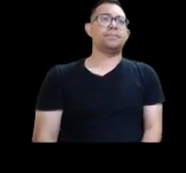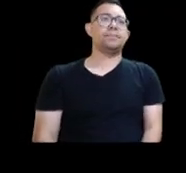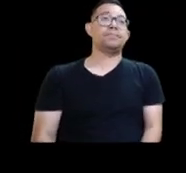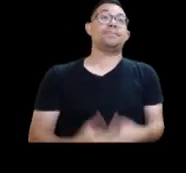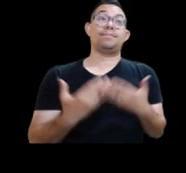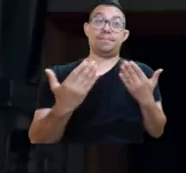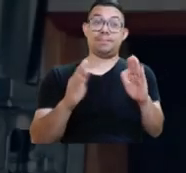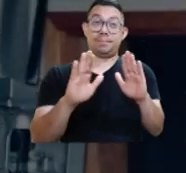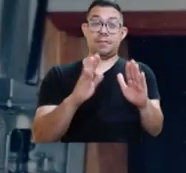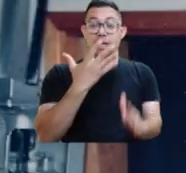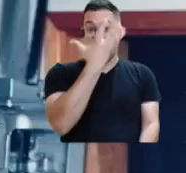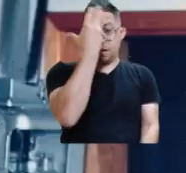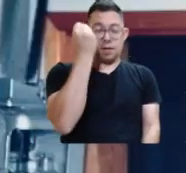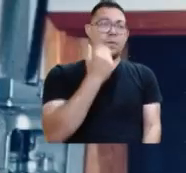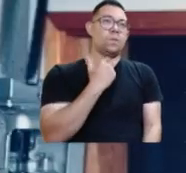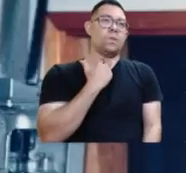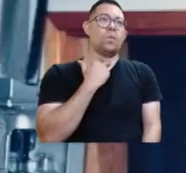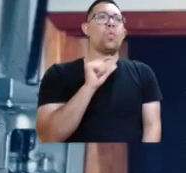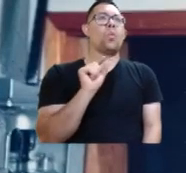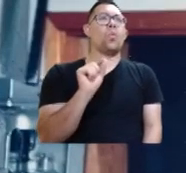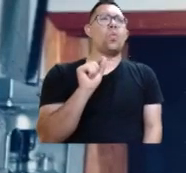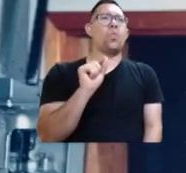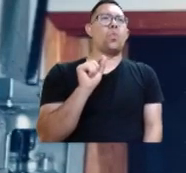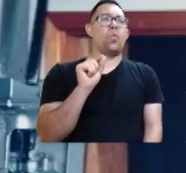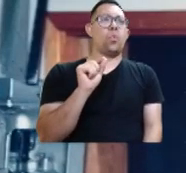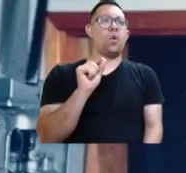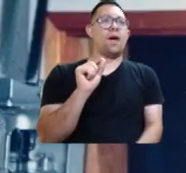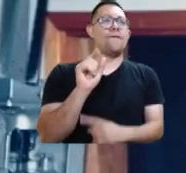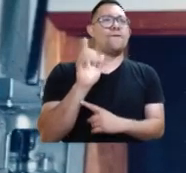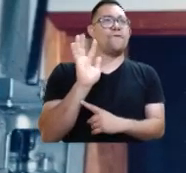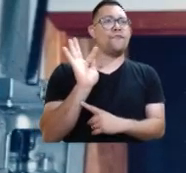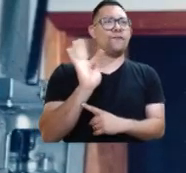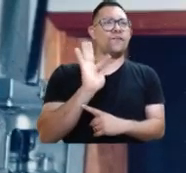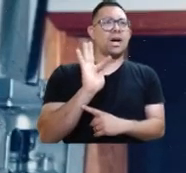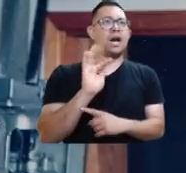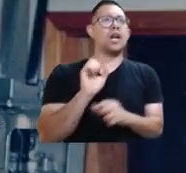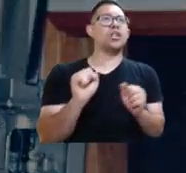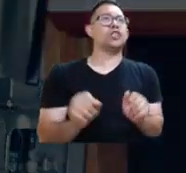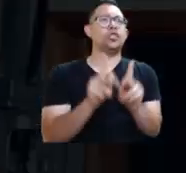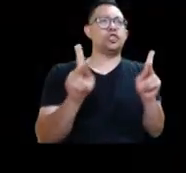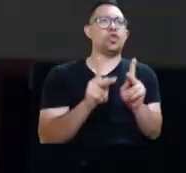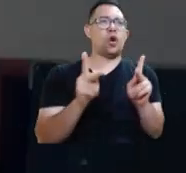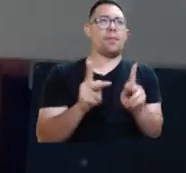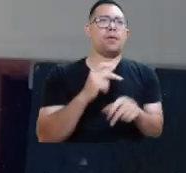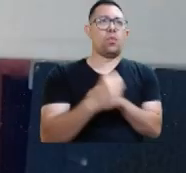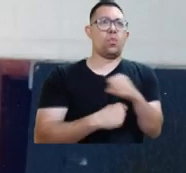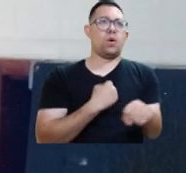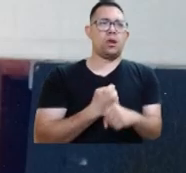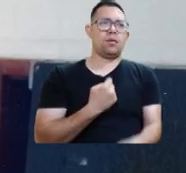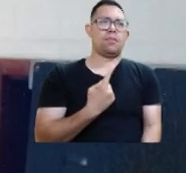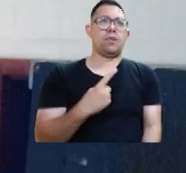nosso país. Não podemos esquecer que a abertura do Franca Shopping em